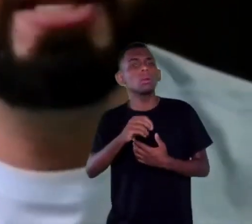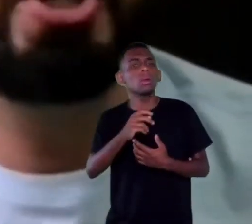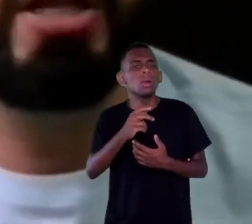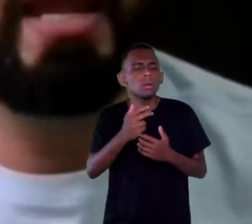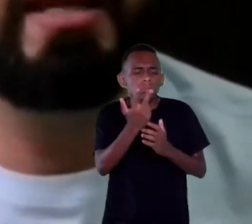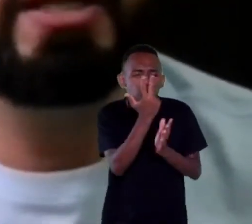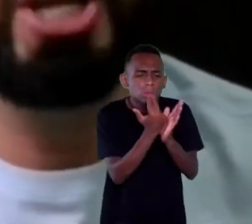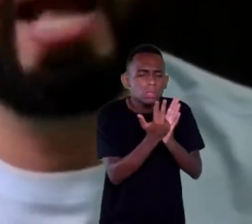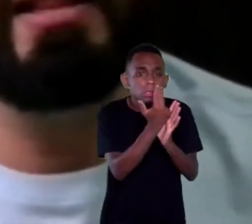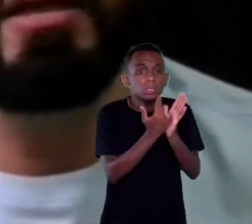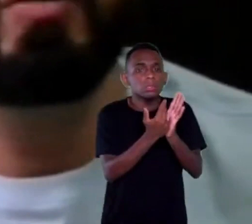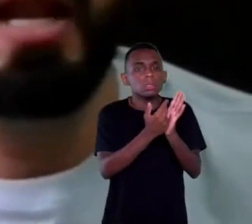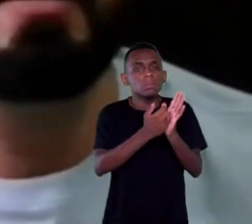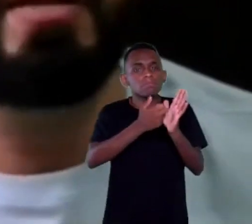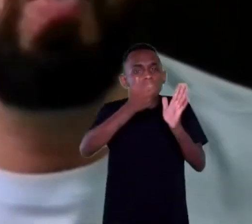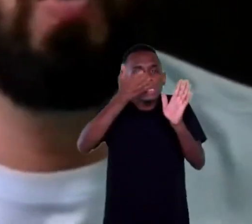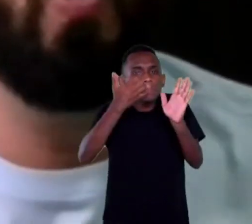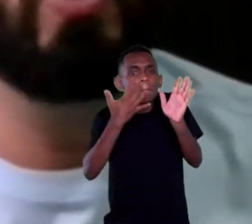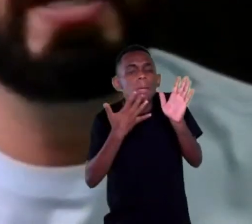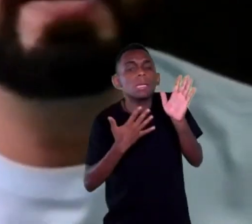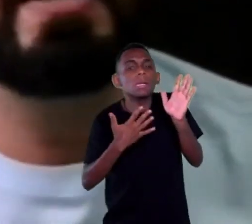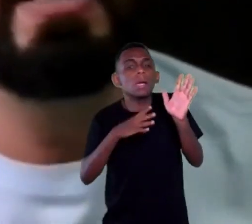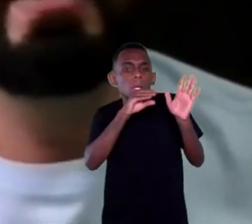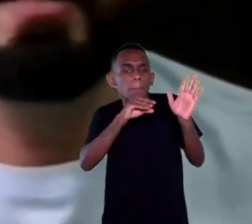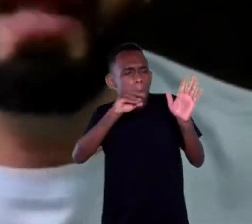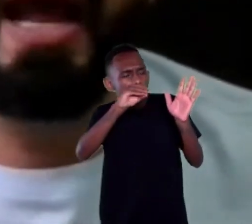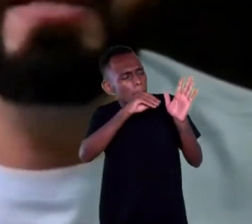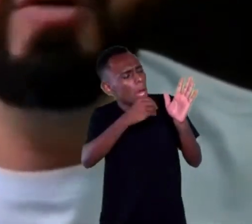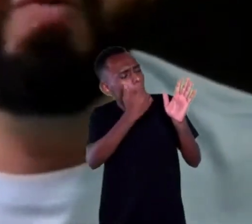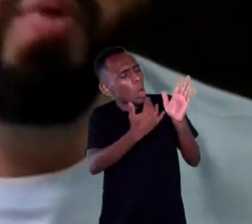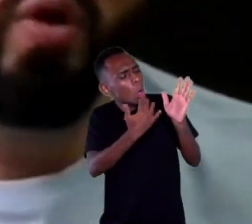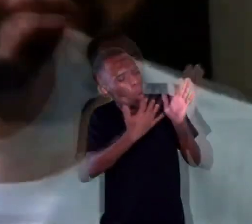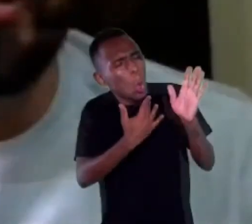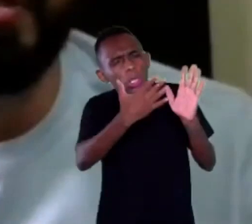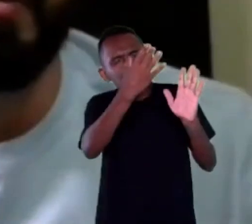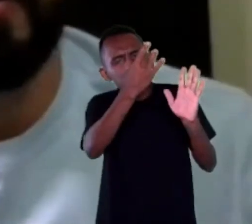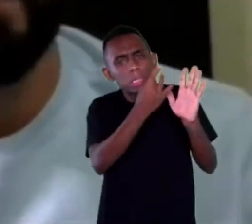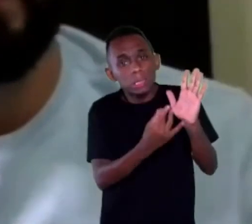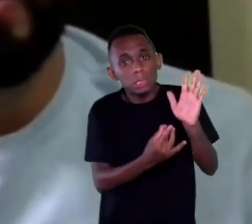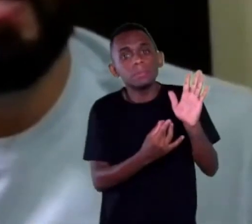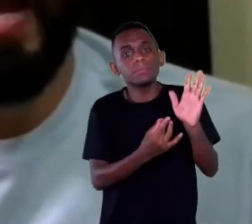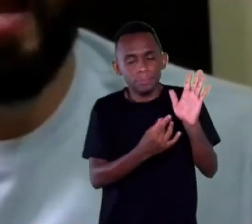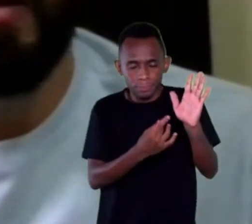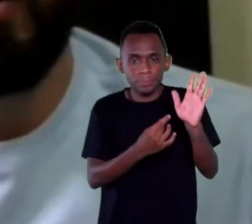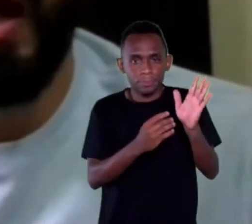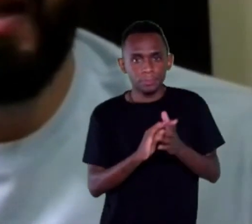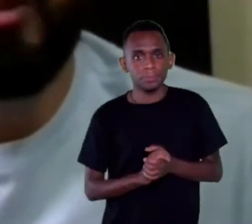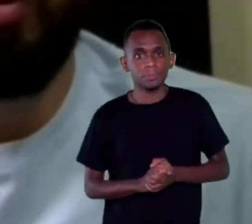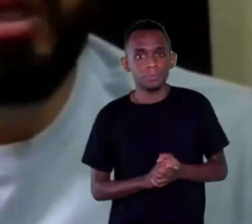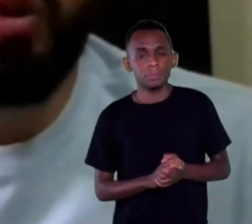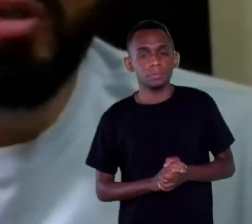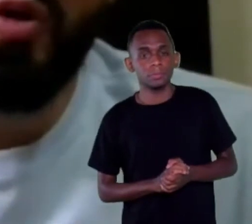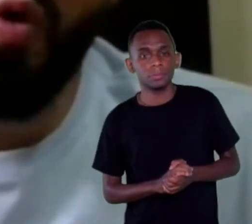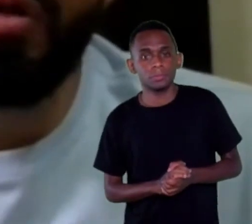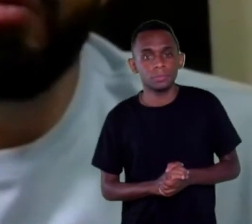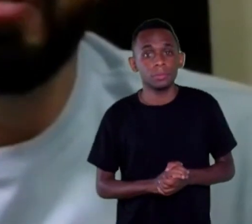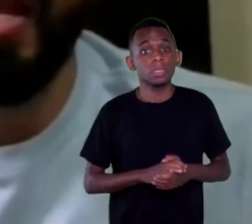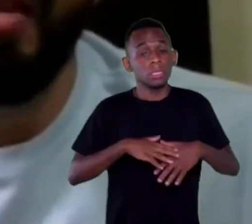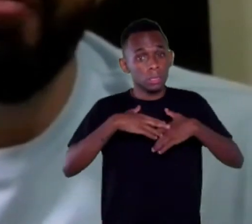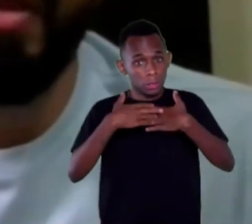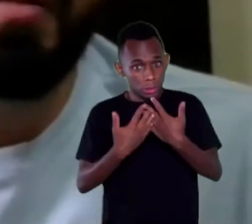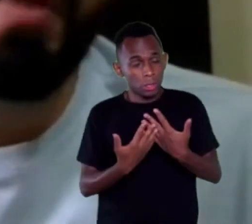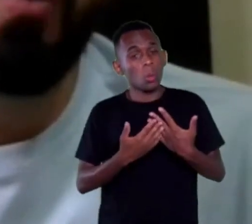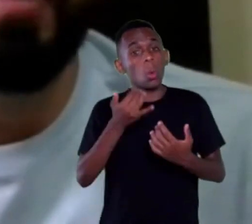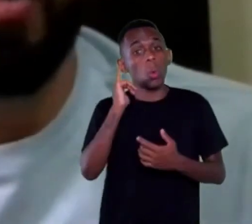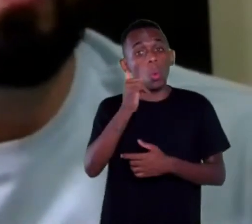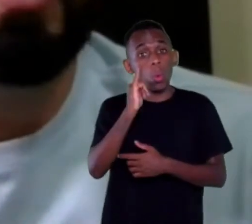a característica técnica de cada ilustração, cores, detalhes, o Pulga fez. E a leitura dos contos,